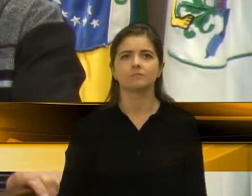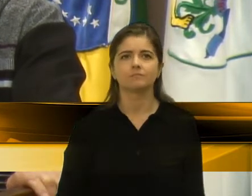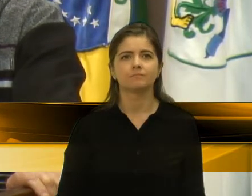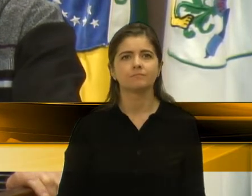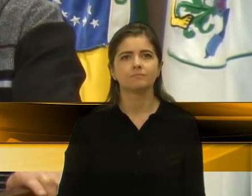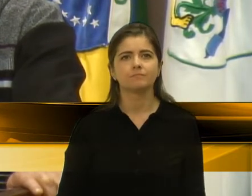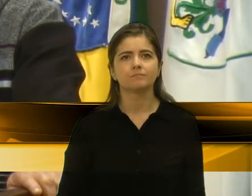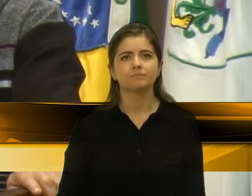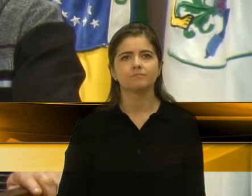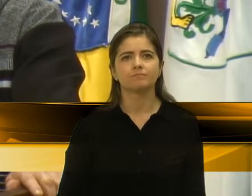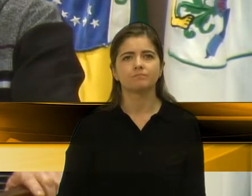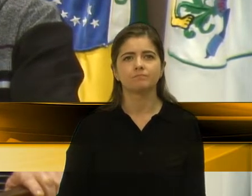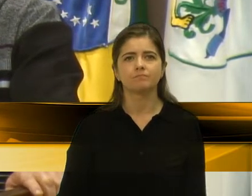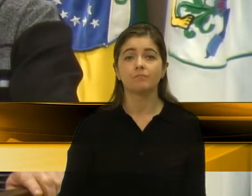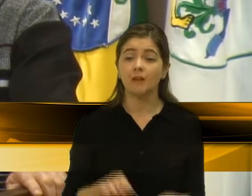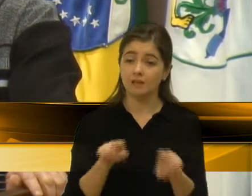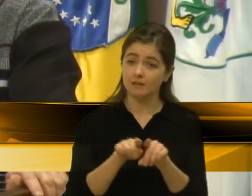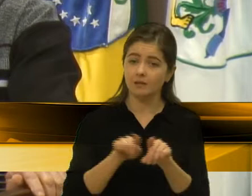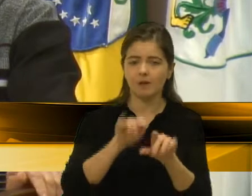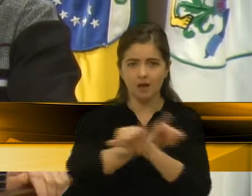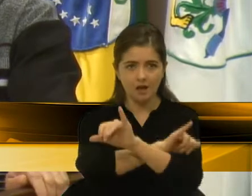ressalva quanto a essa questão